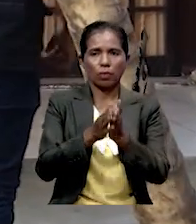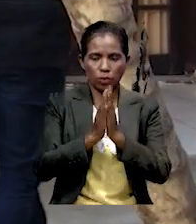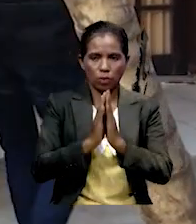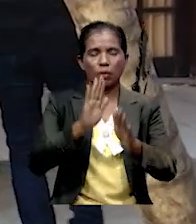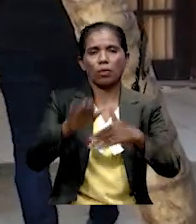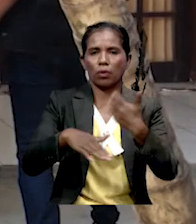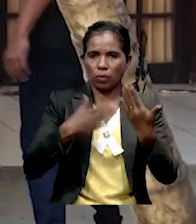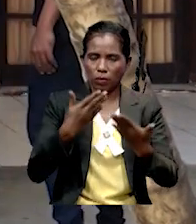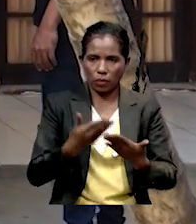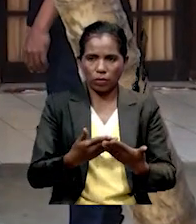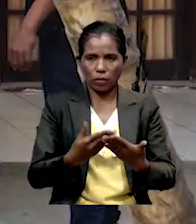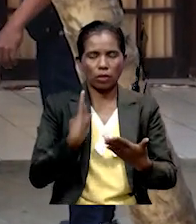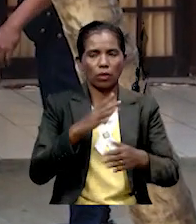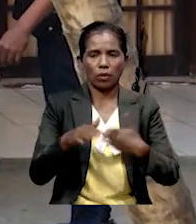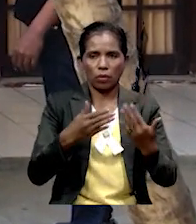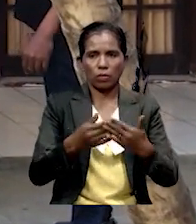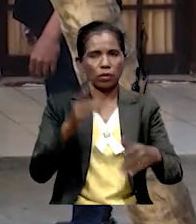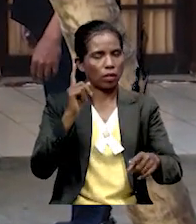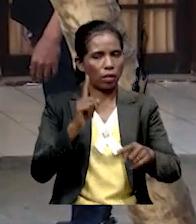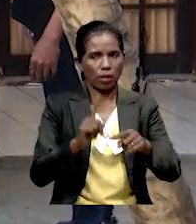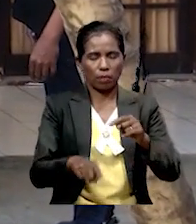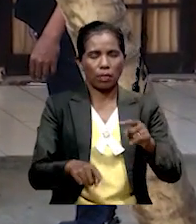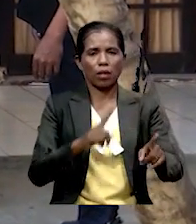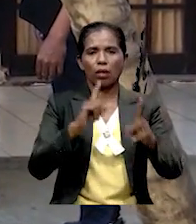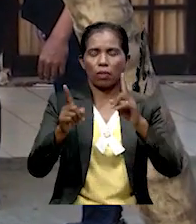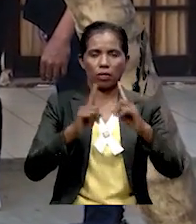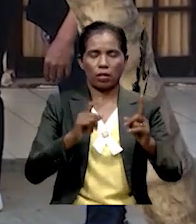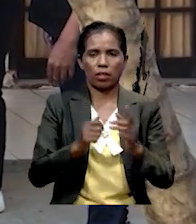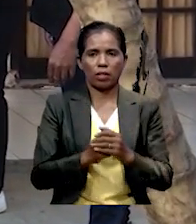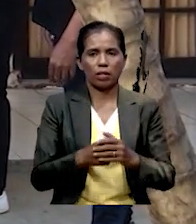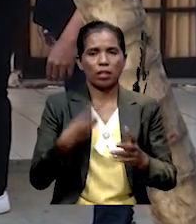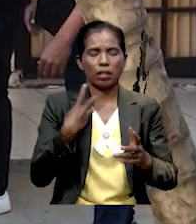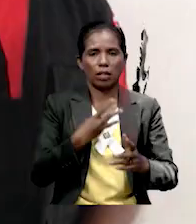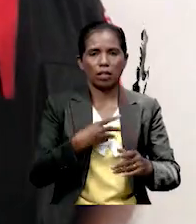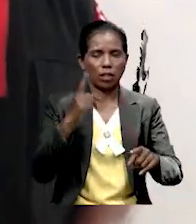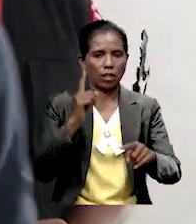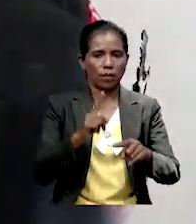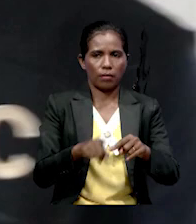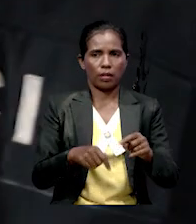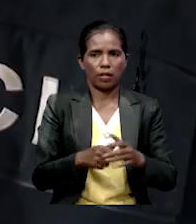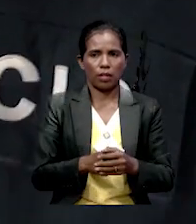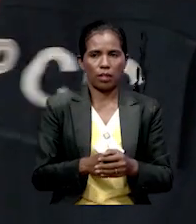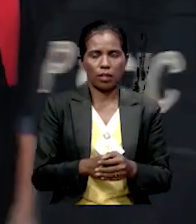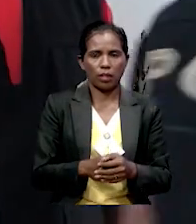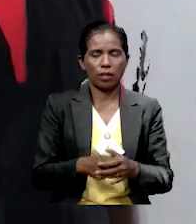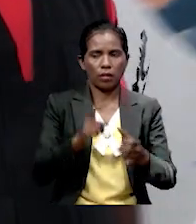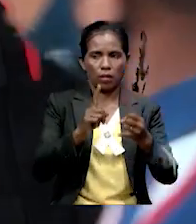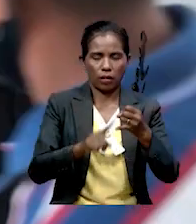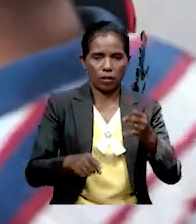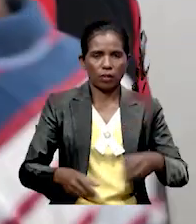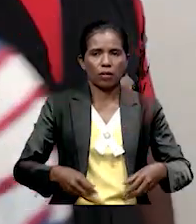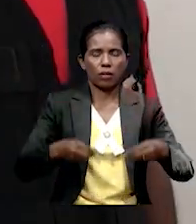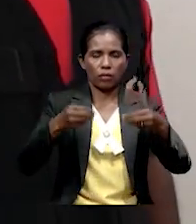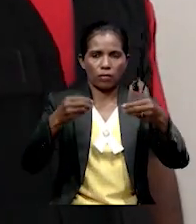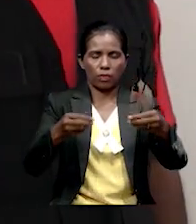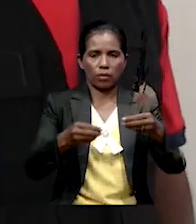outro, e tal, tudo, a tu labele a especulação para ita labele no fim. Prejudica ou